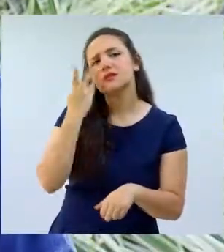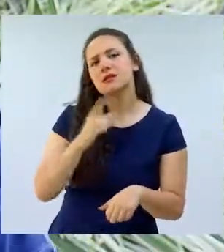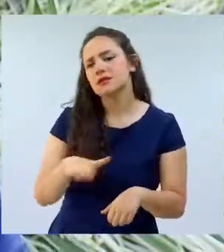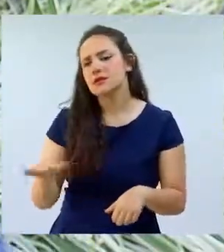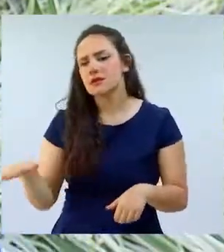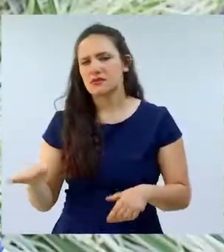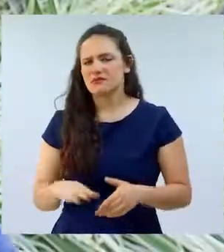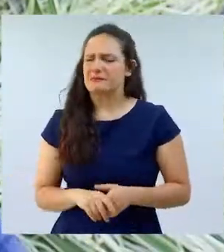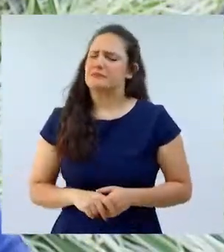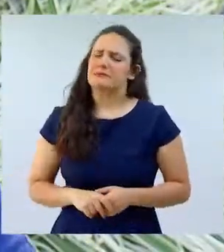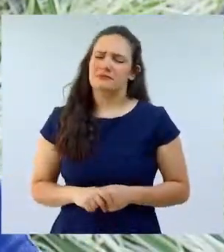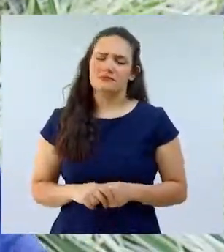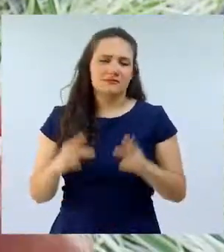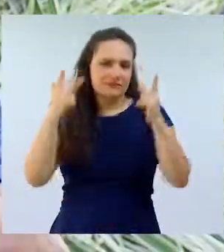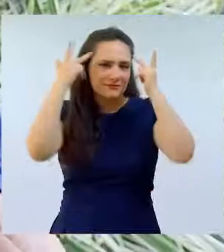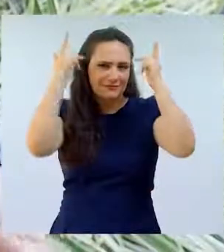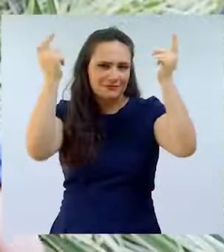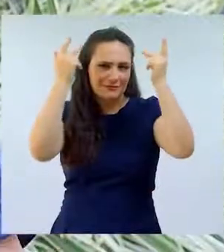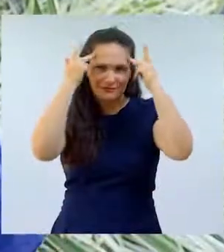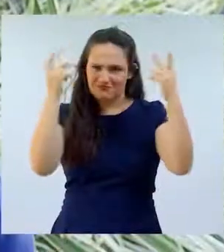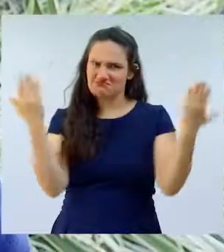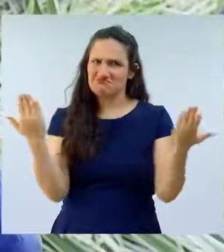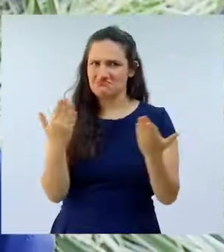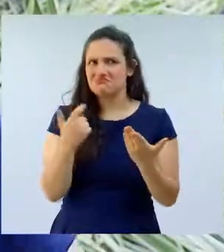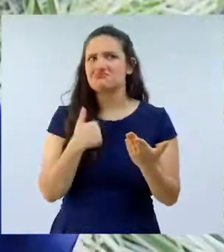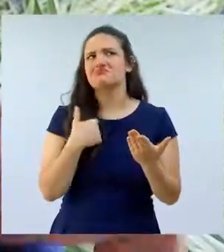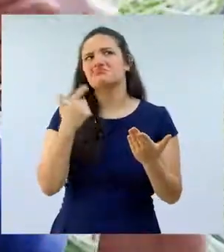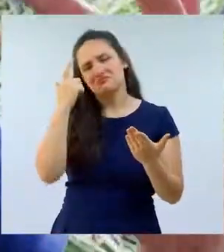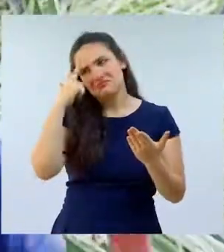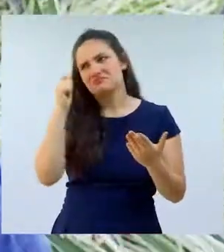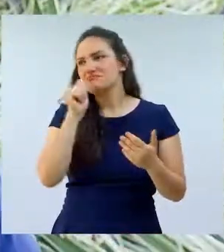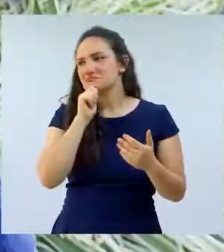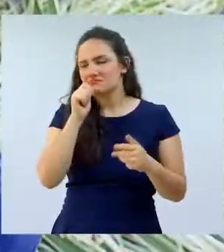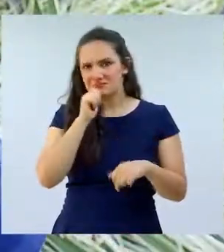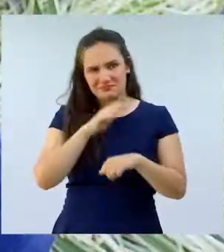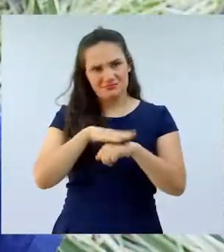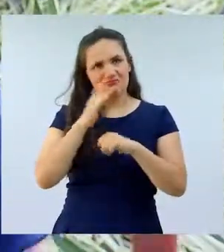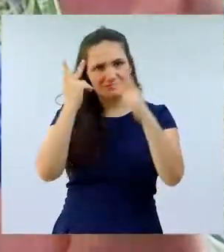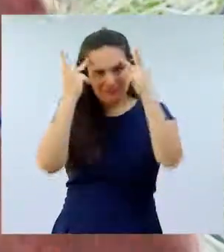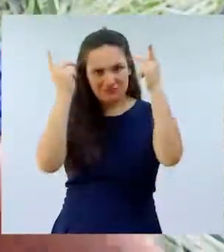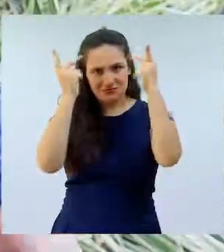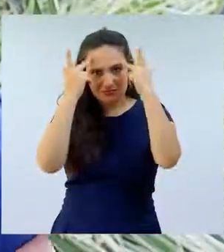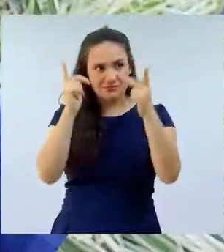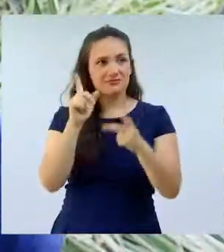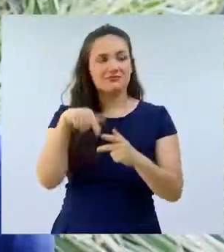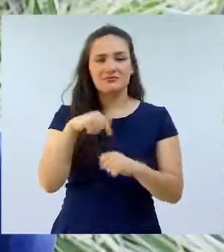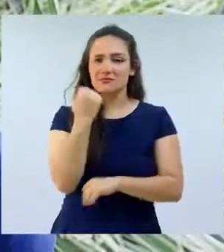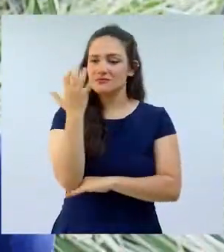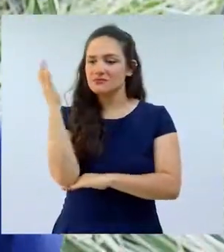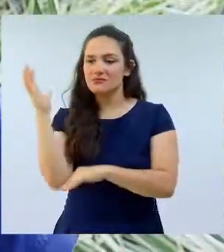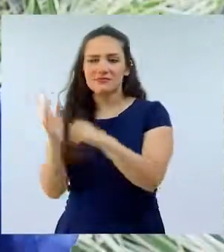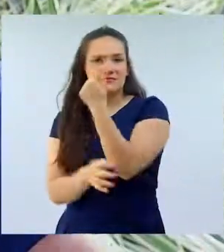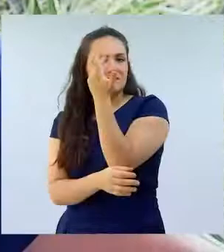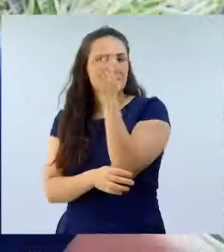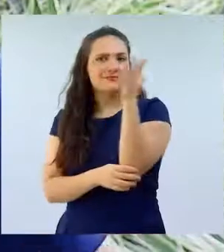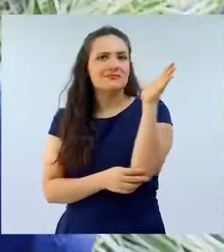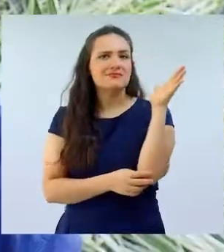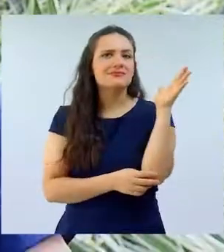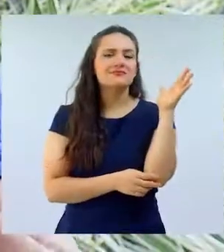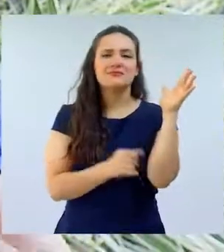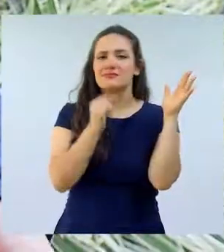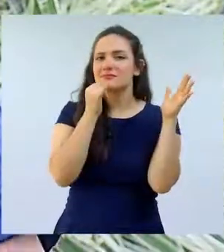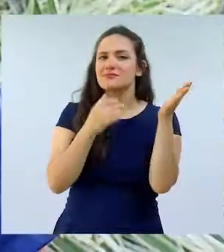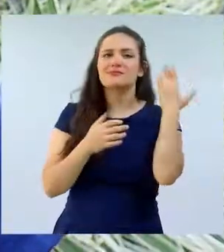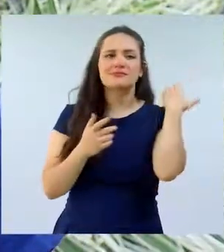né? E como sempre, ela continua até hoje, eu acho que hoje até mais. A natureza era muito próxima da gente, né? A gente corria na rua, a